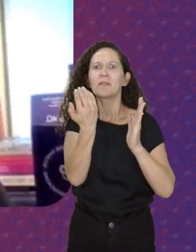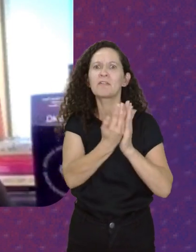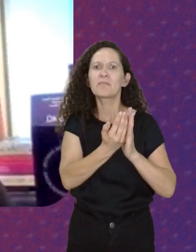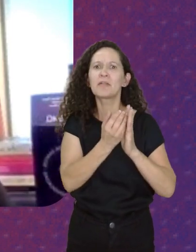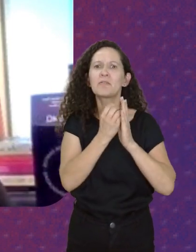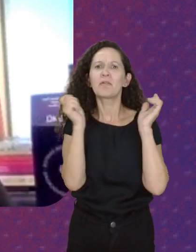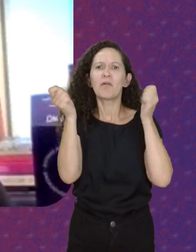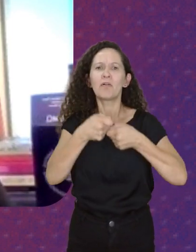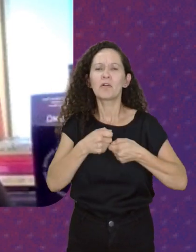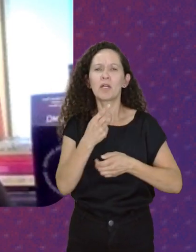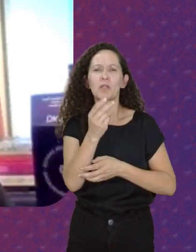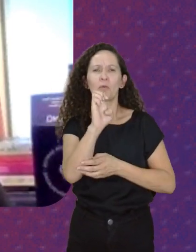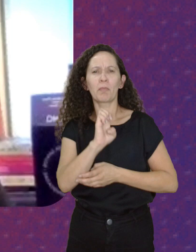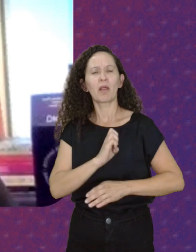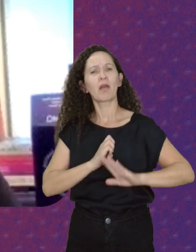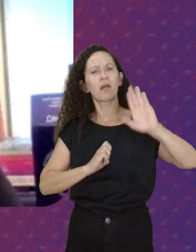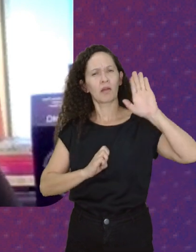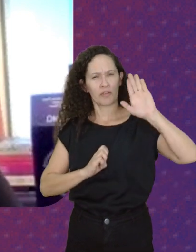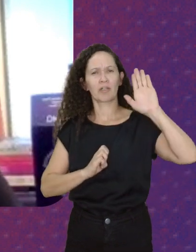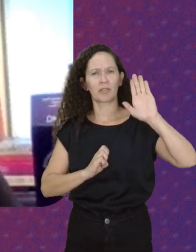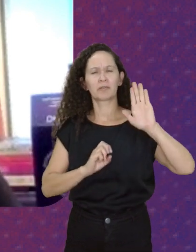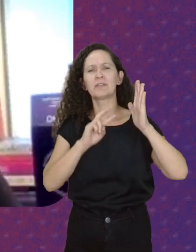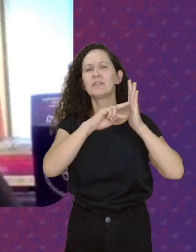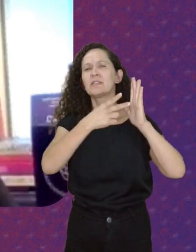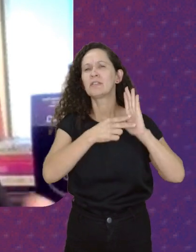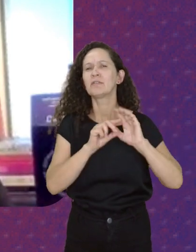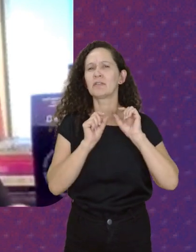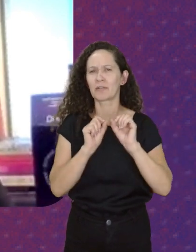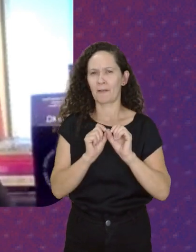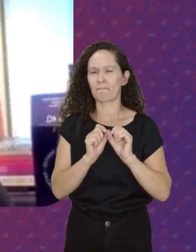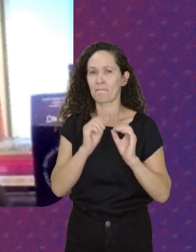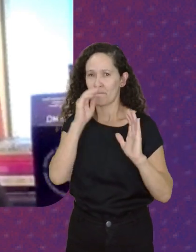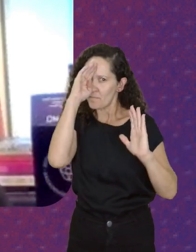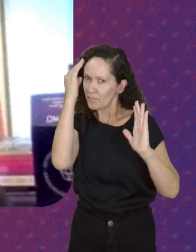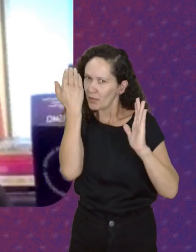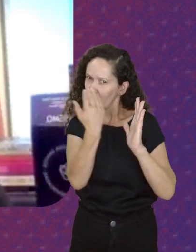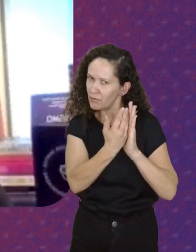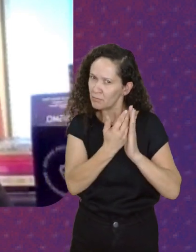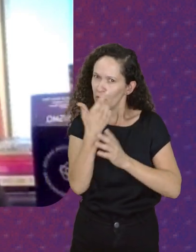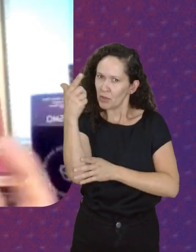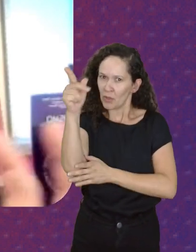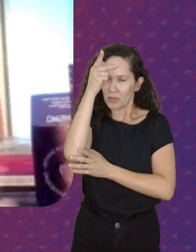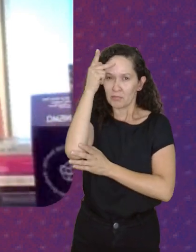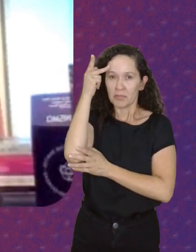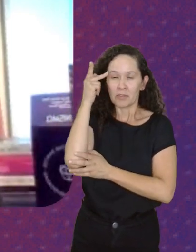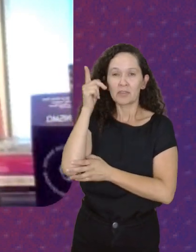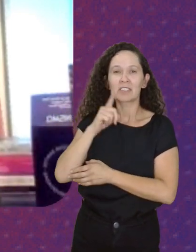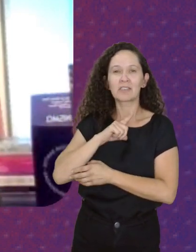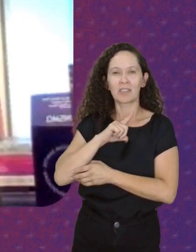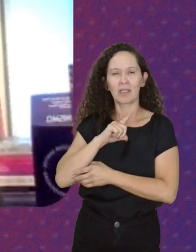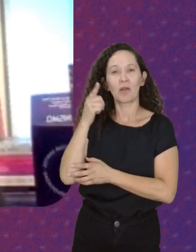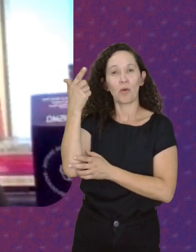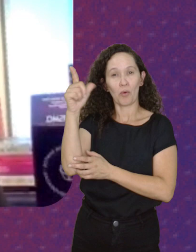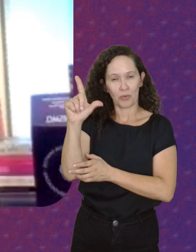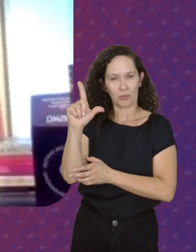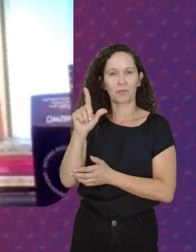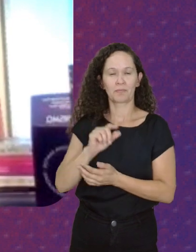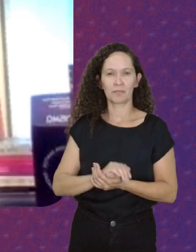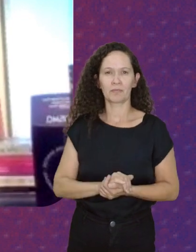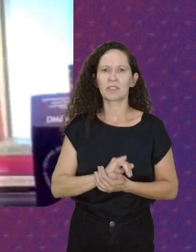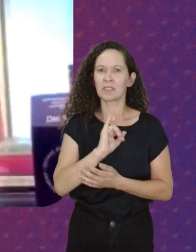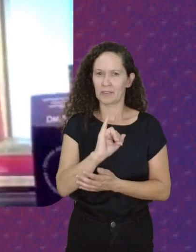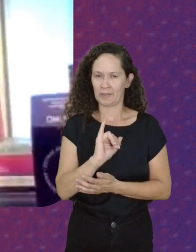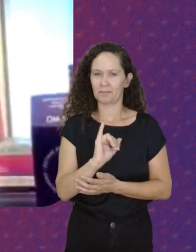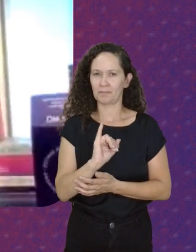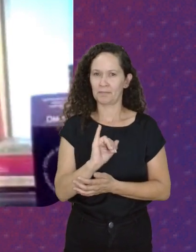possibilidades do pré-candidato médio. Então, o que isso significa? Respeito às possibilidades do pré-candidato médio. Se você